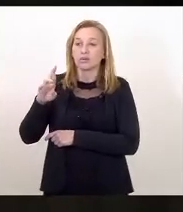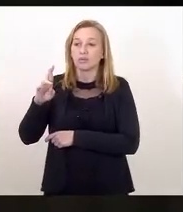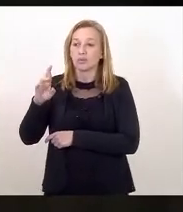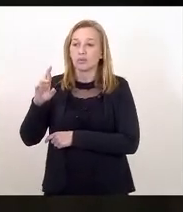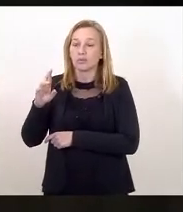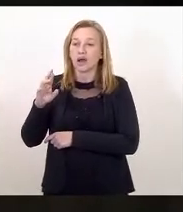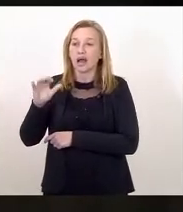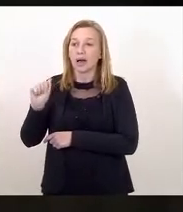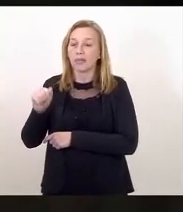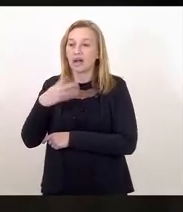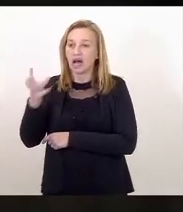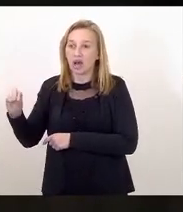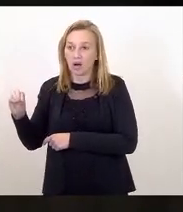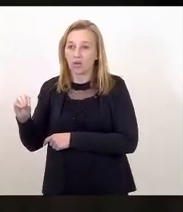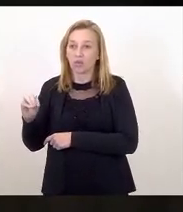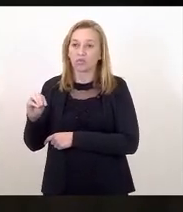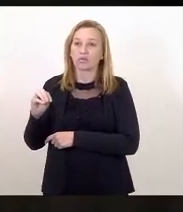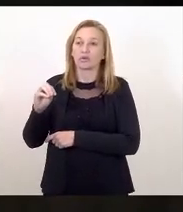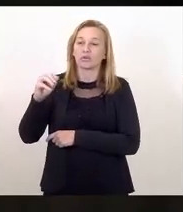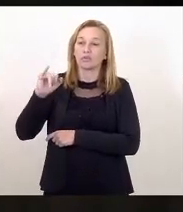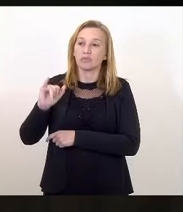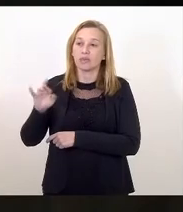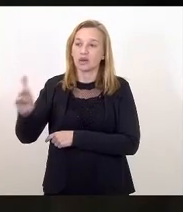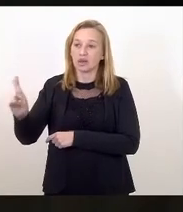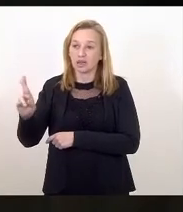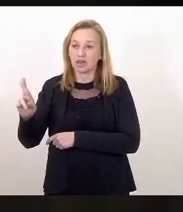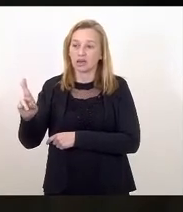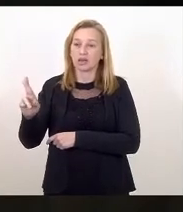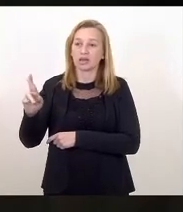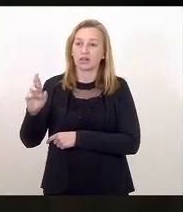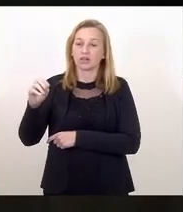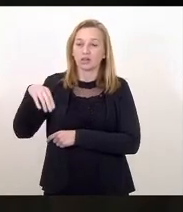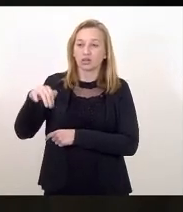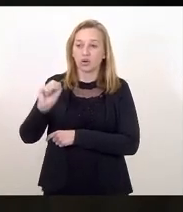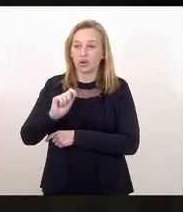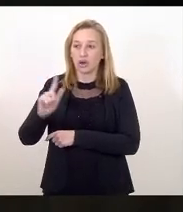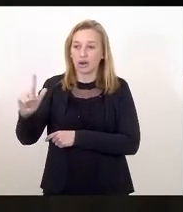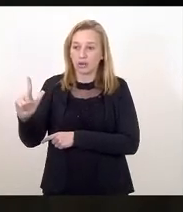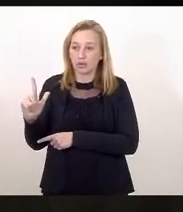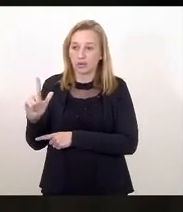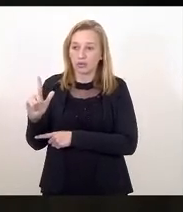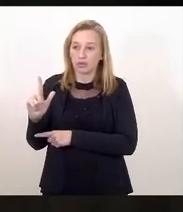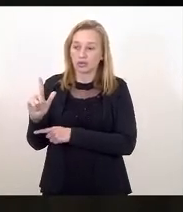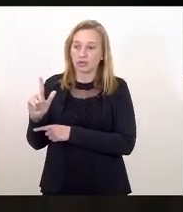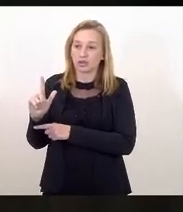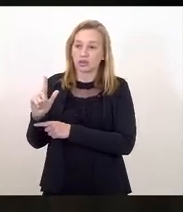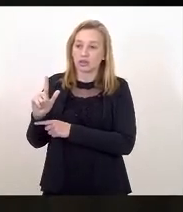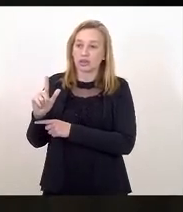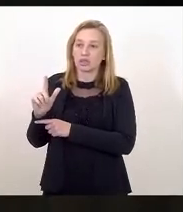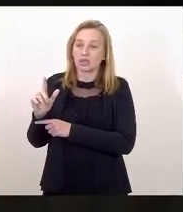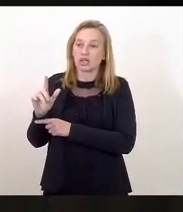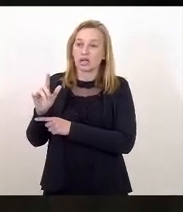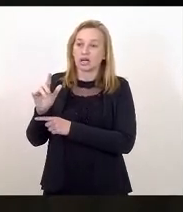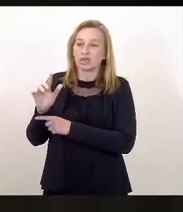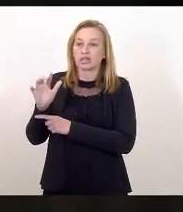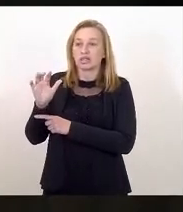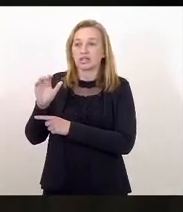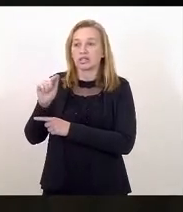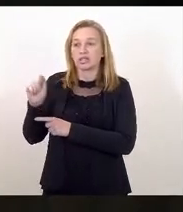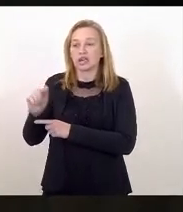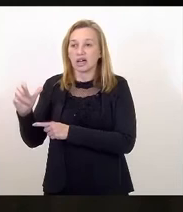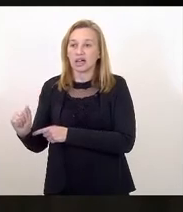Abraão. Marcos Miller. Noel de Carvalho. Renato Zaca. Rodrigo